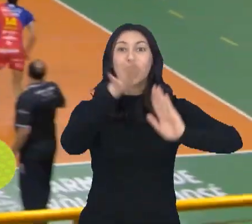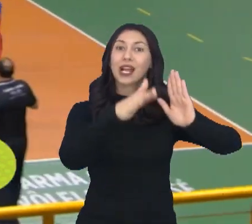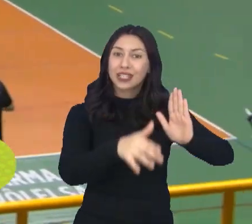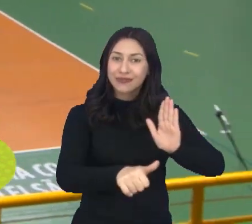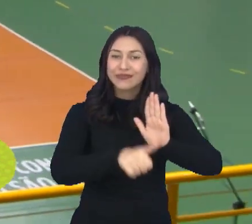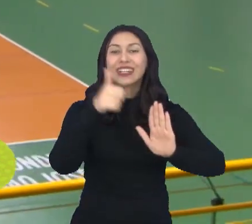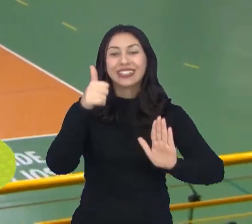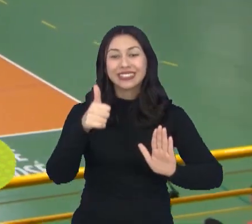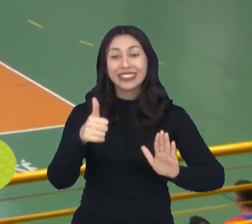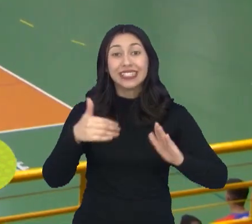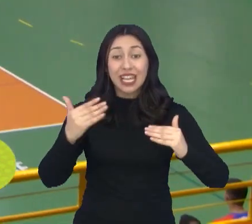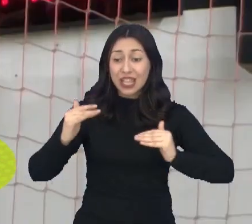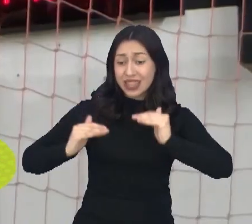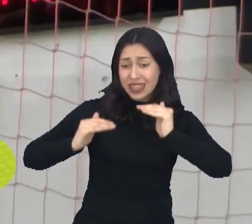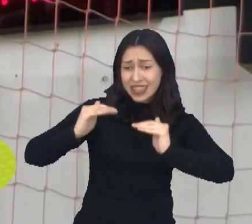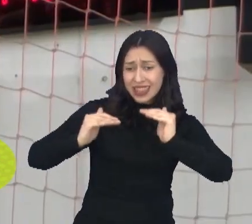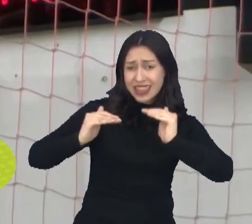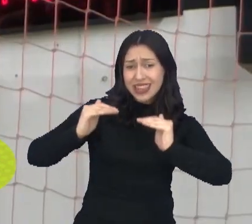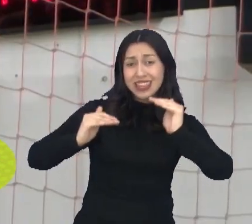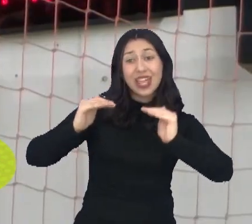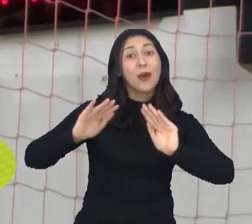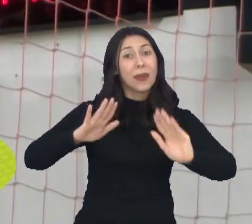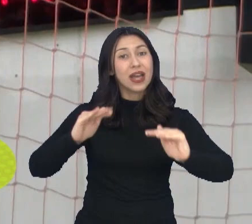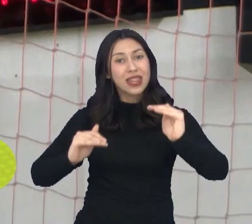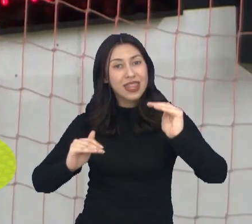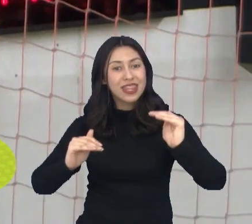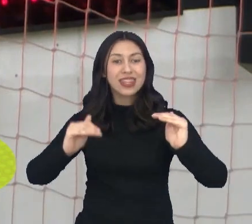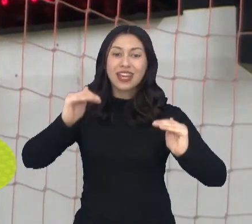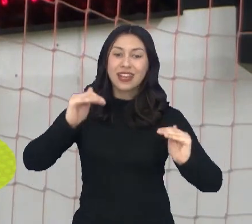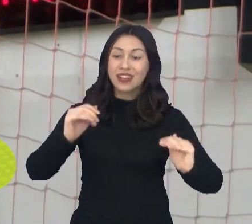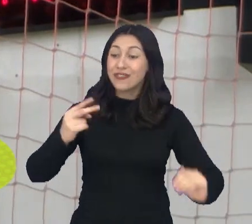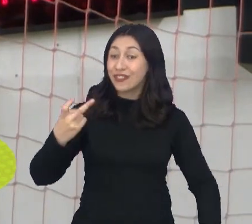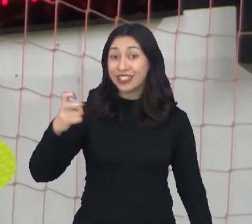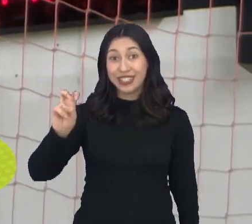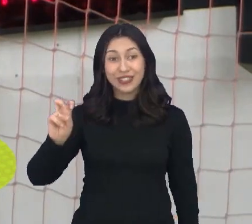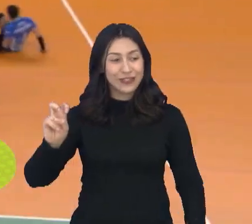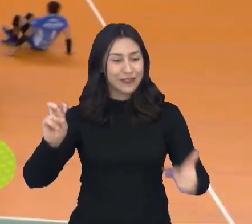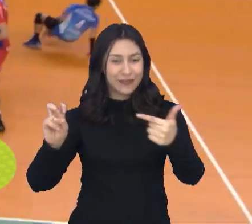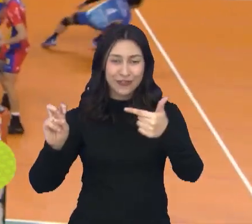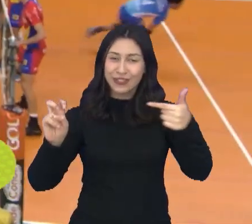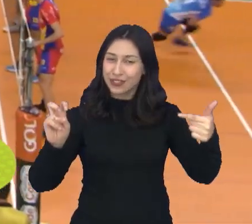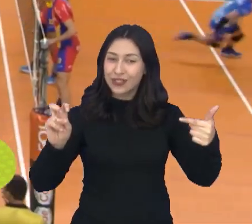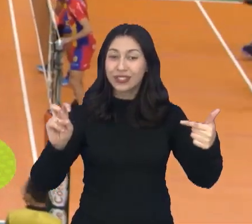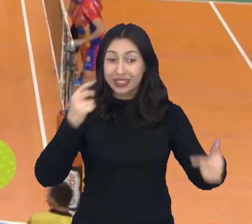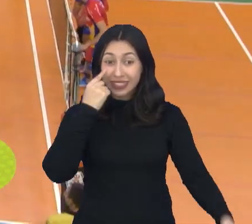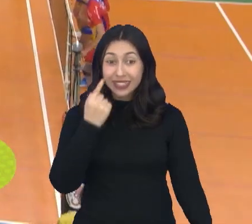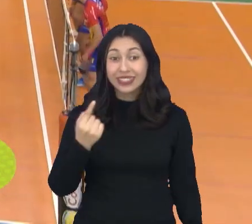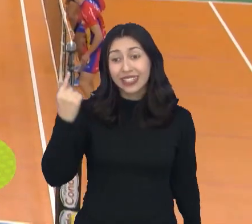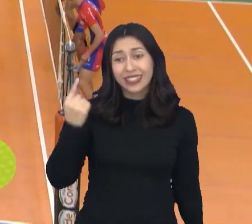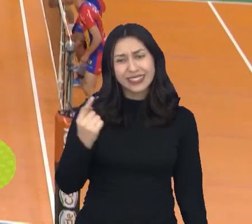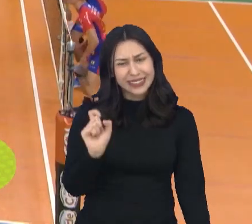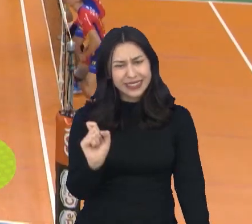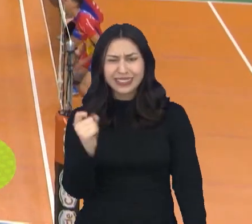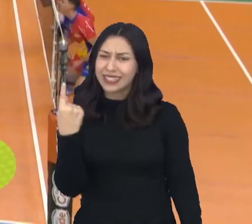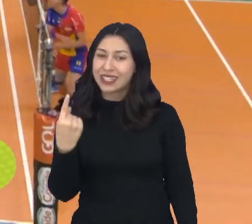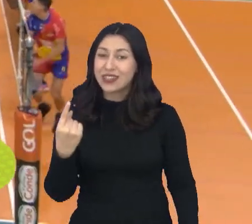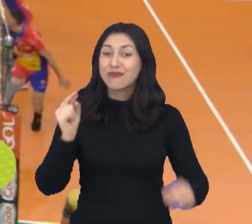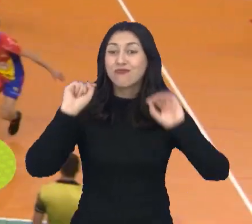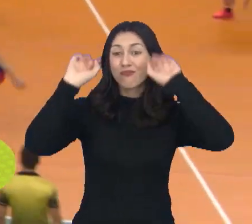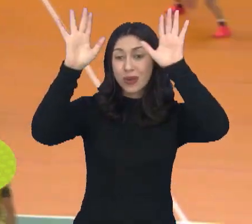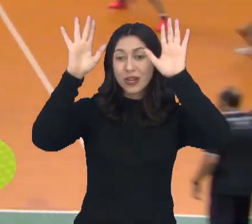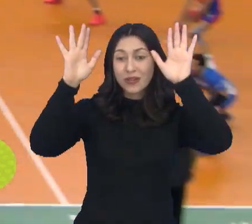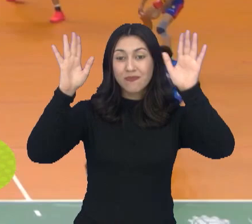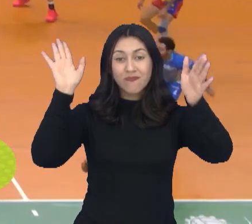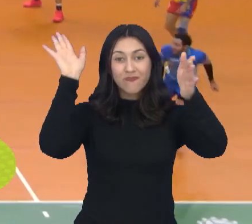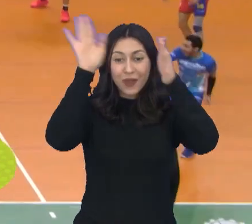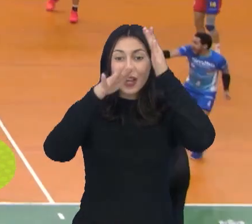set foi disputado até o final e acabou em 25-22 para o São José nesse lance esquisito, com a bola batendo no